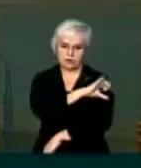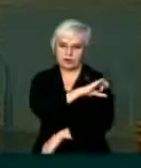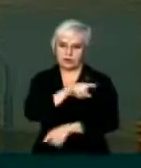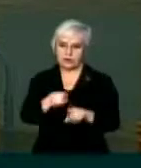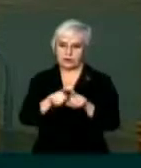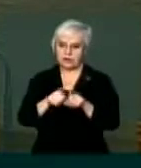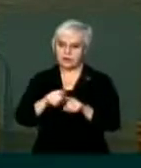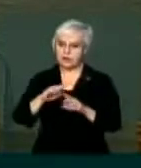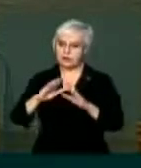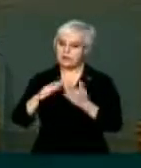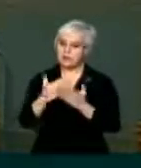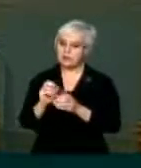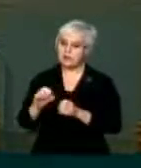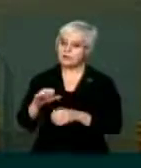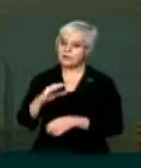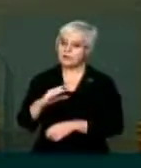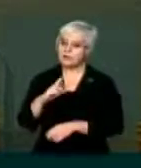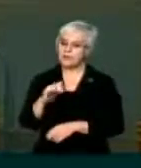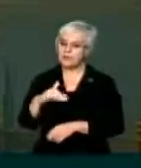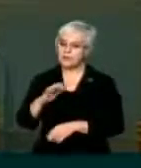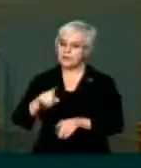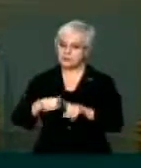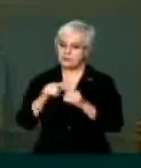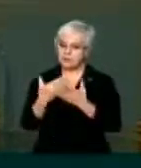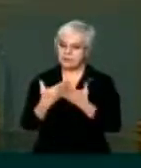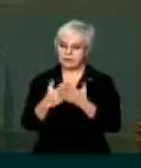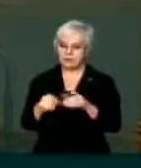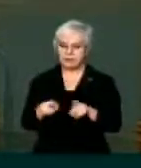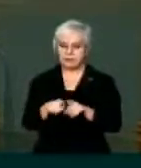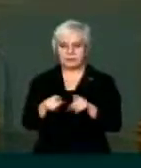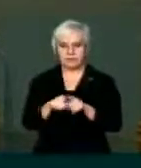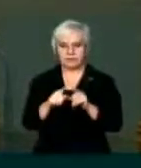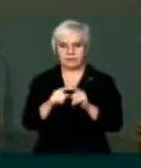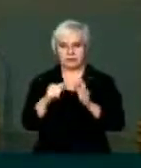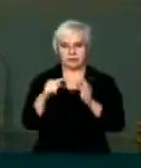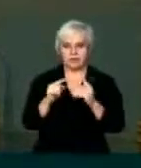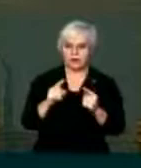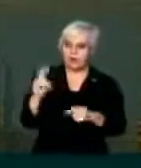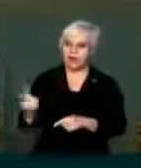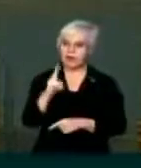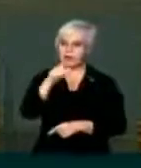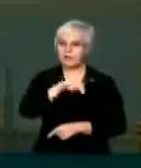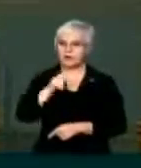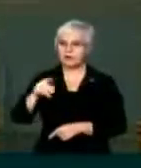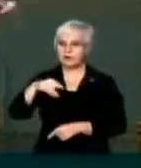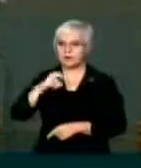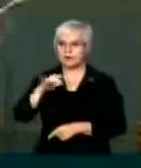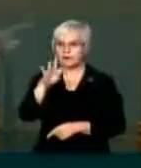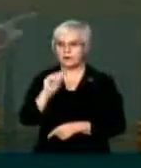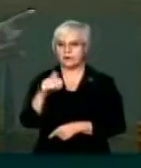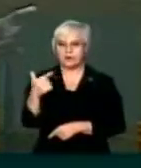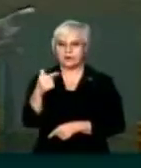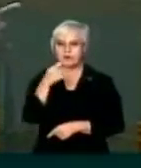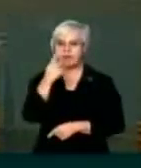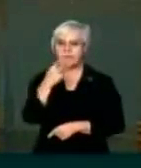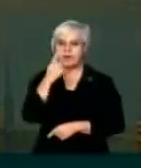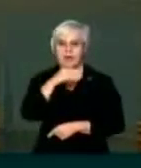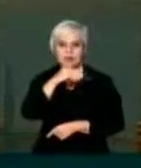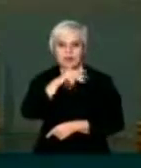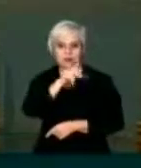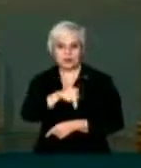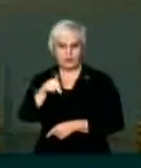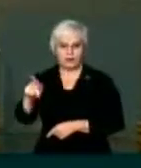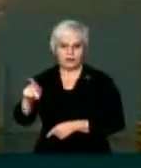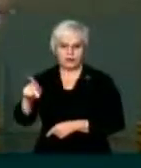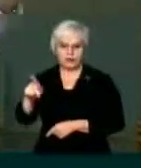na creche e na pré-escola, valorização do professor na meta 17, que garante que um professor não poderá ganhar menos